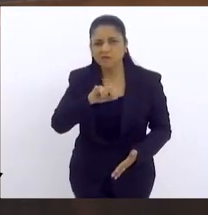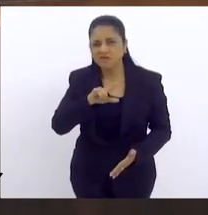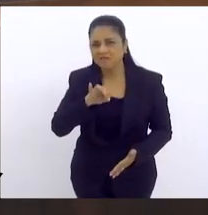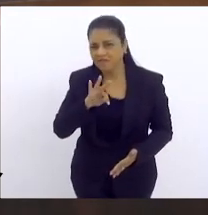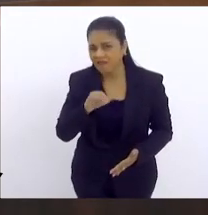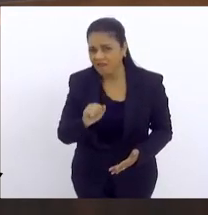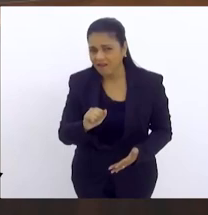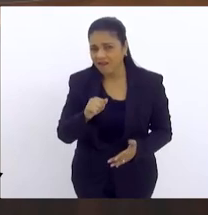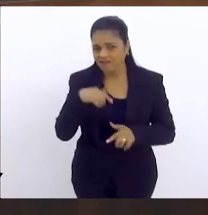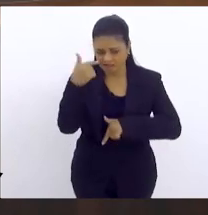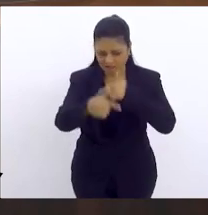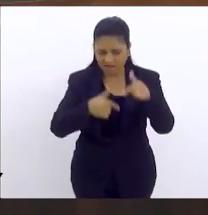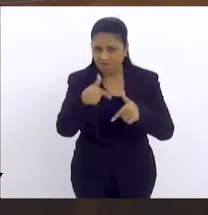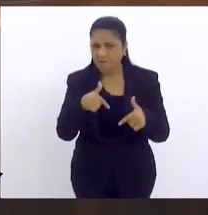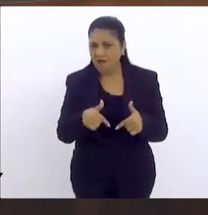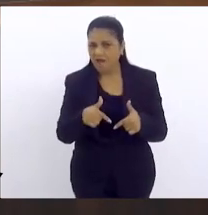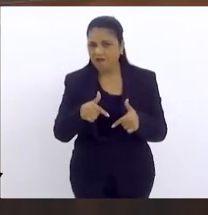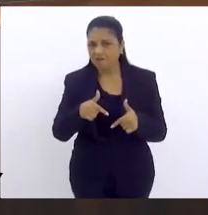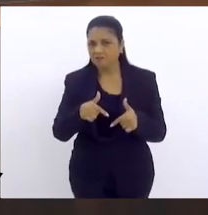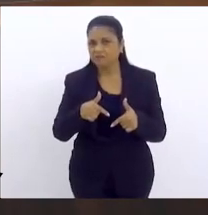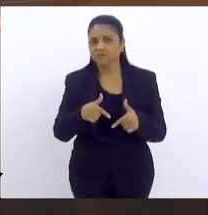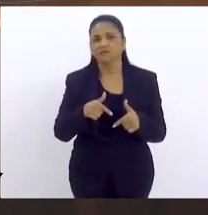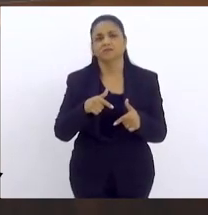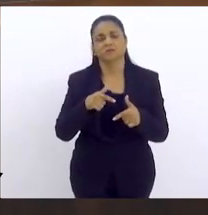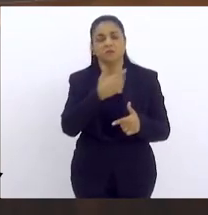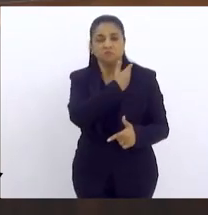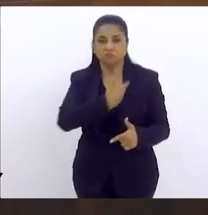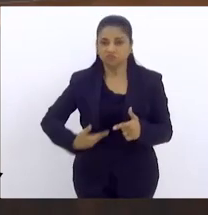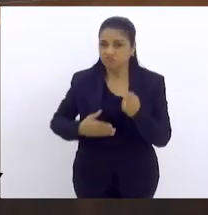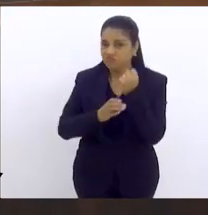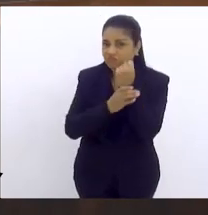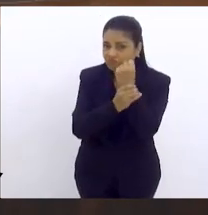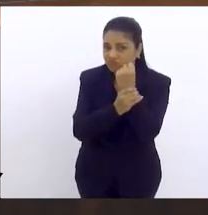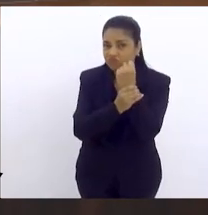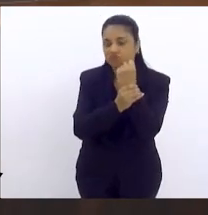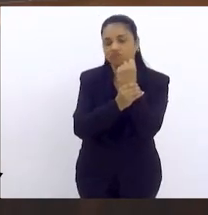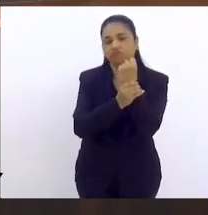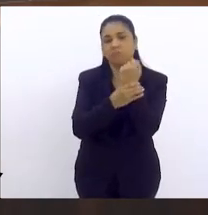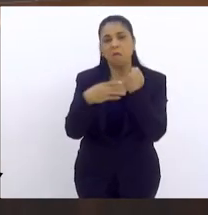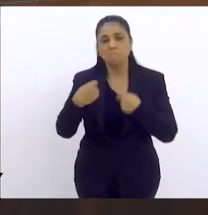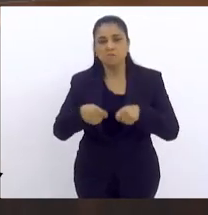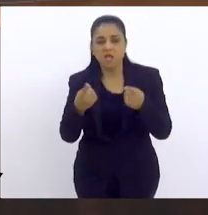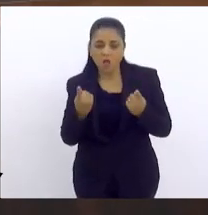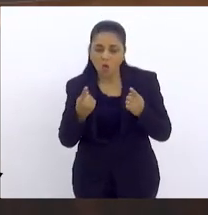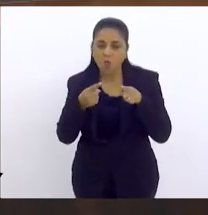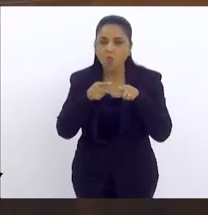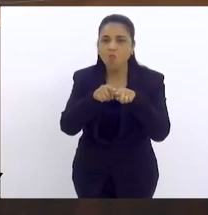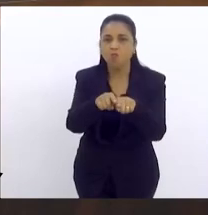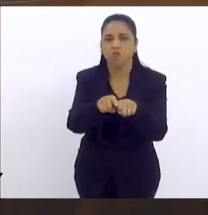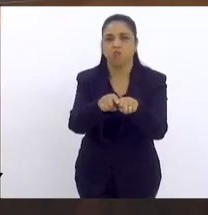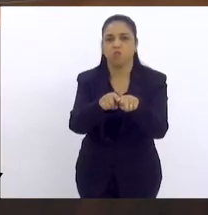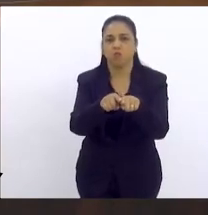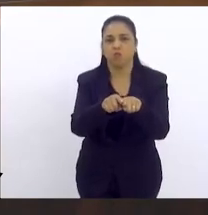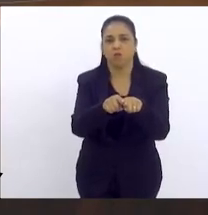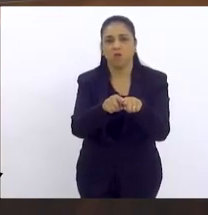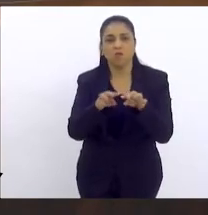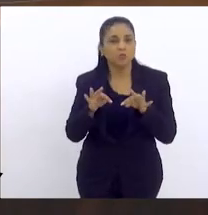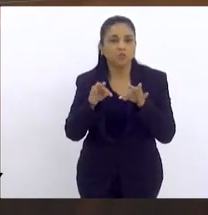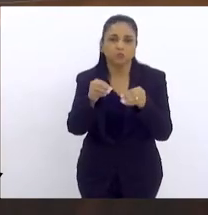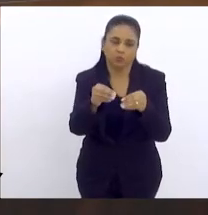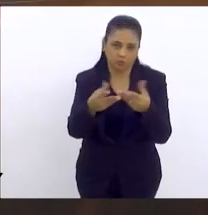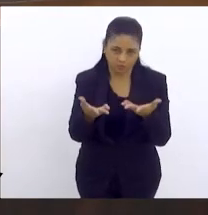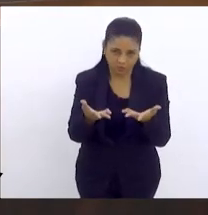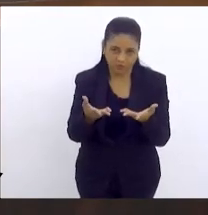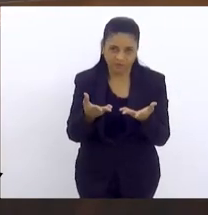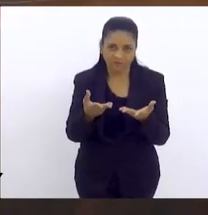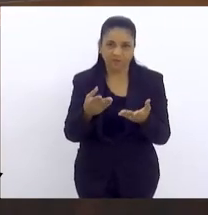pública envolve muitos órgãos que são responsáveis mas é o peso cai sempre maior em cima daquele que tá na